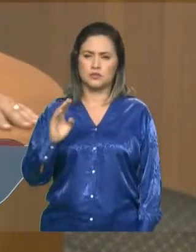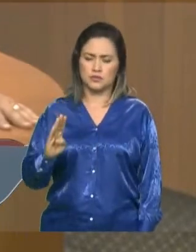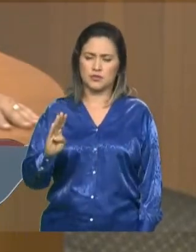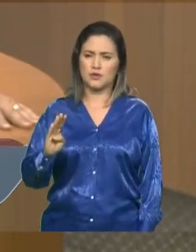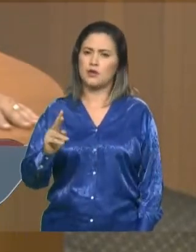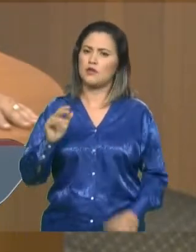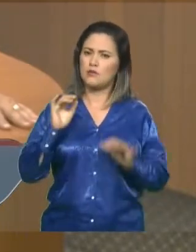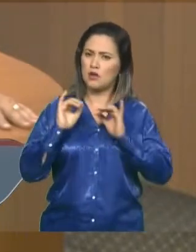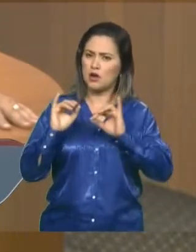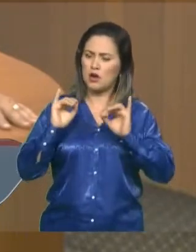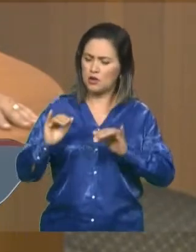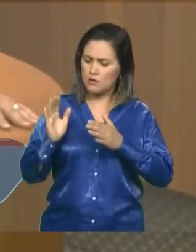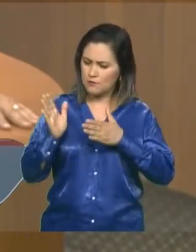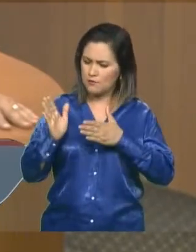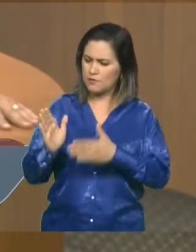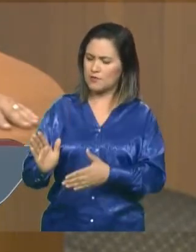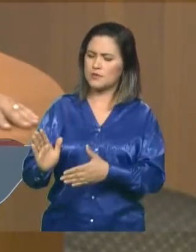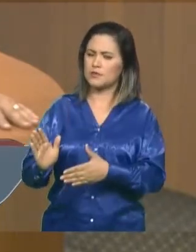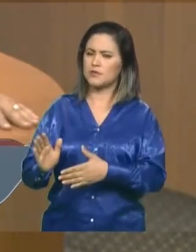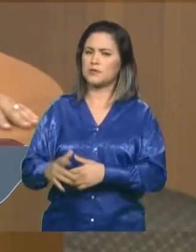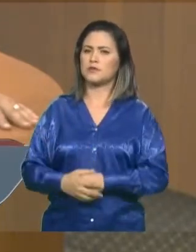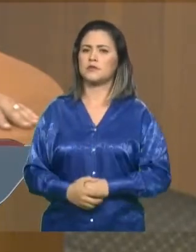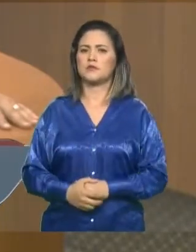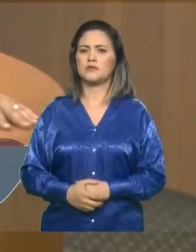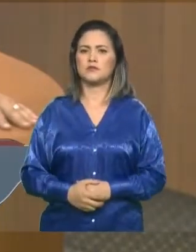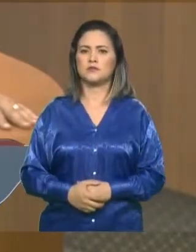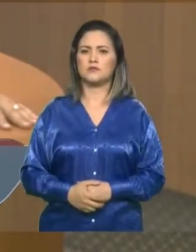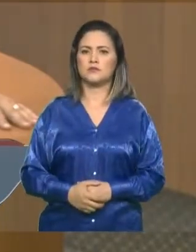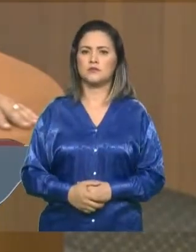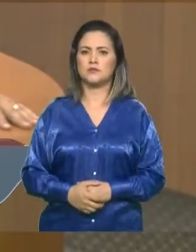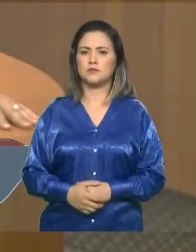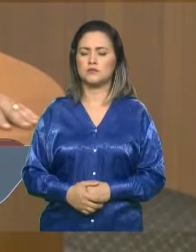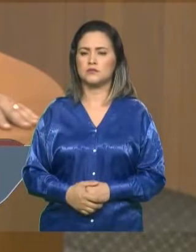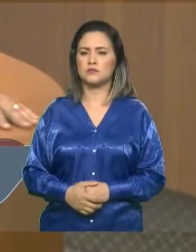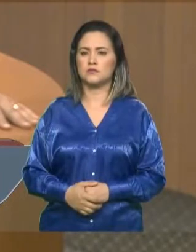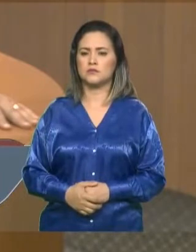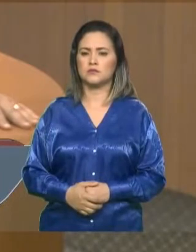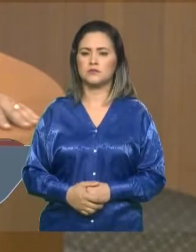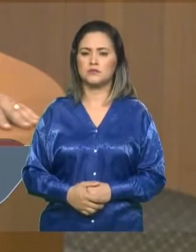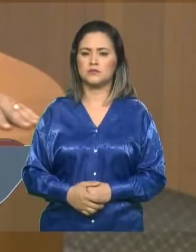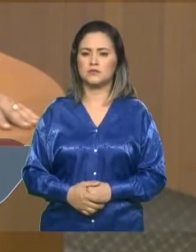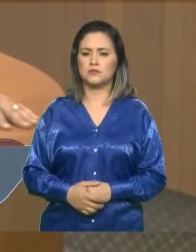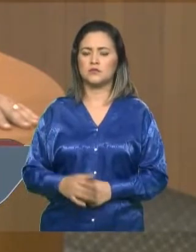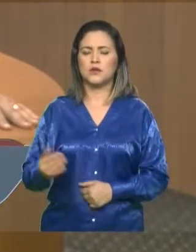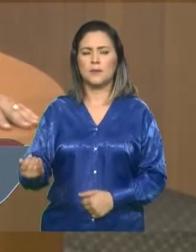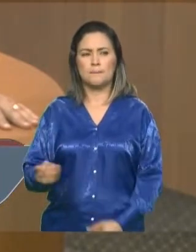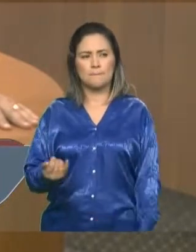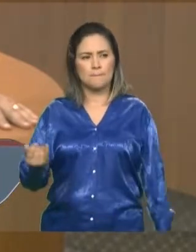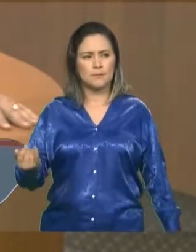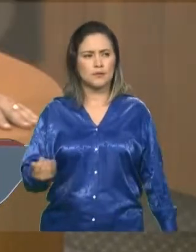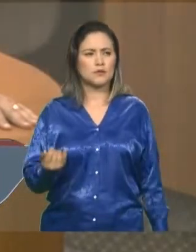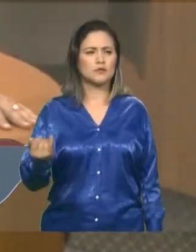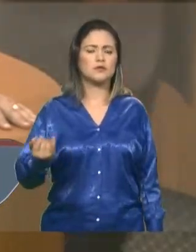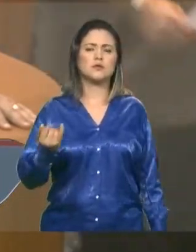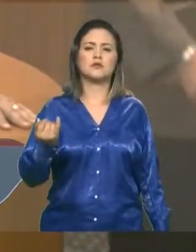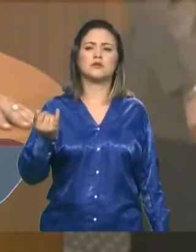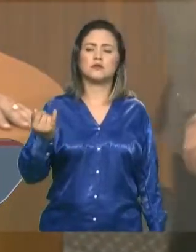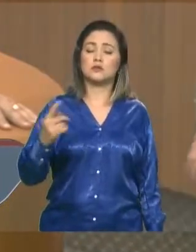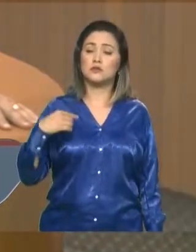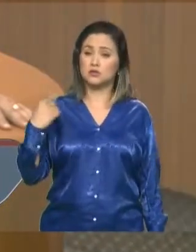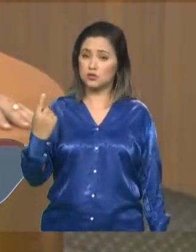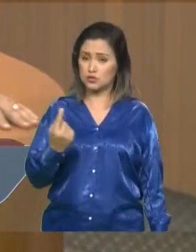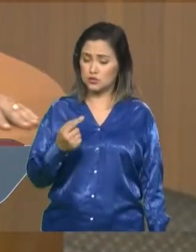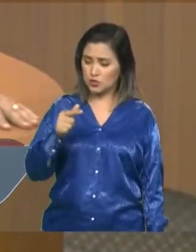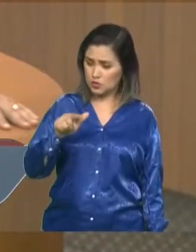desse desafio do partido e, ao mesmo tempo, destacando a importância de seguirmos